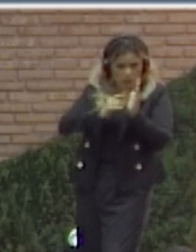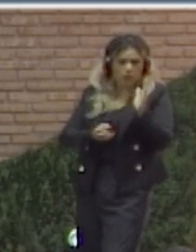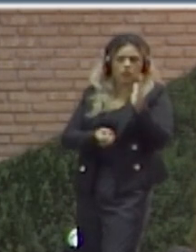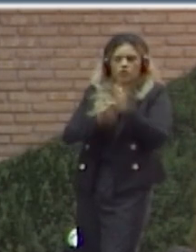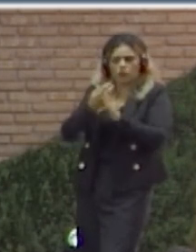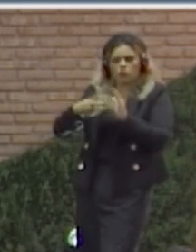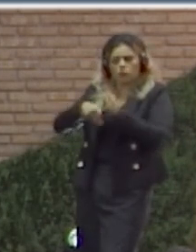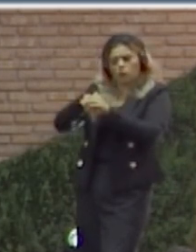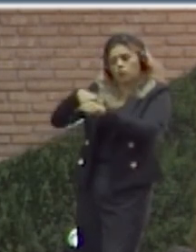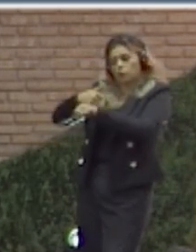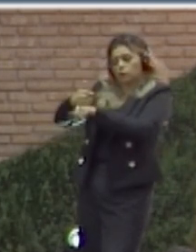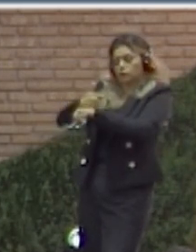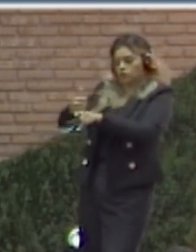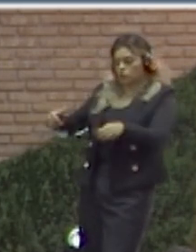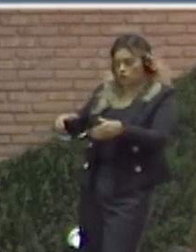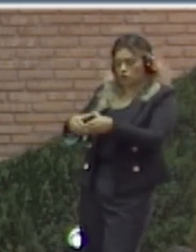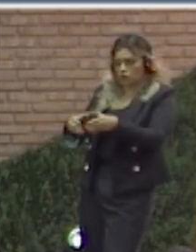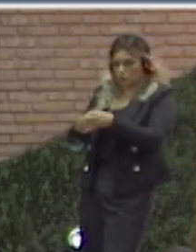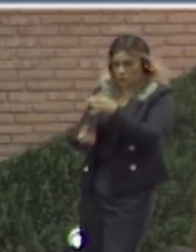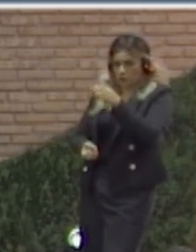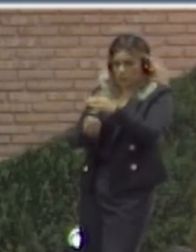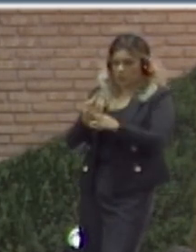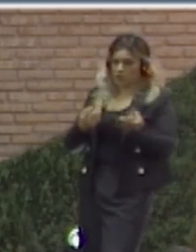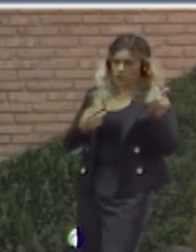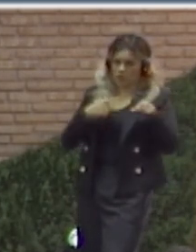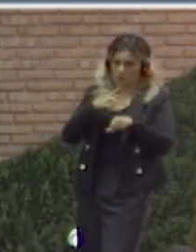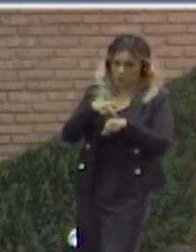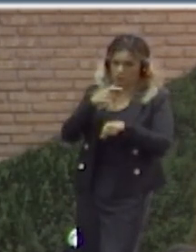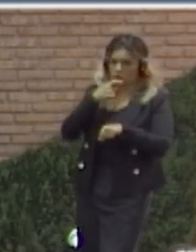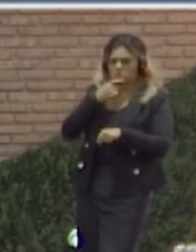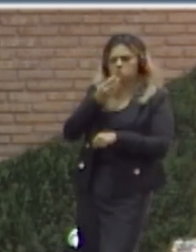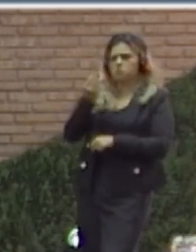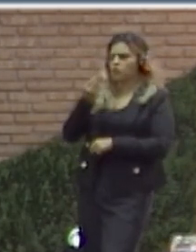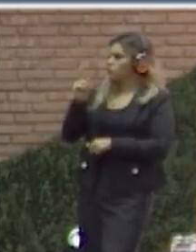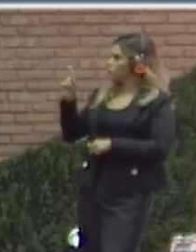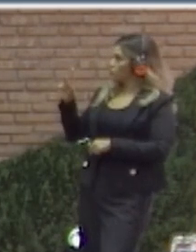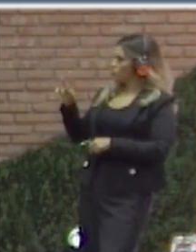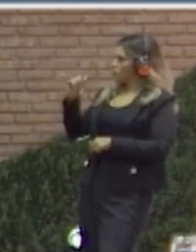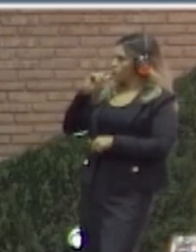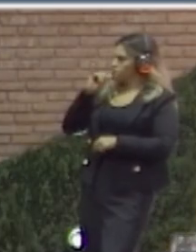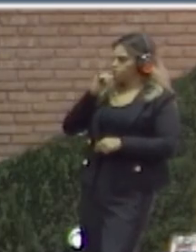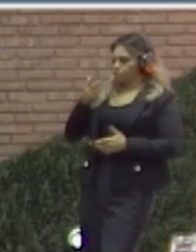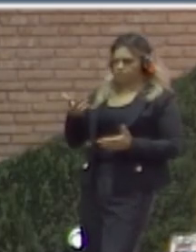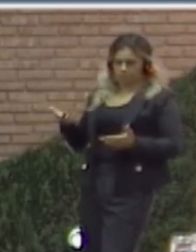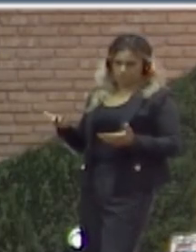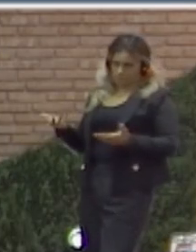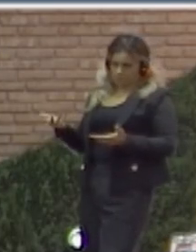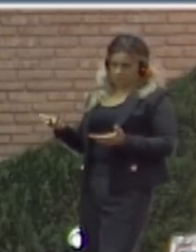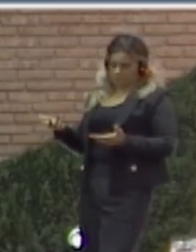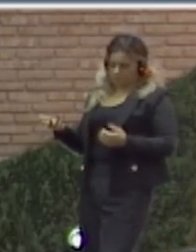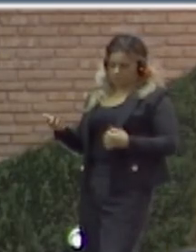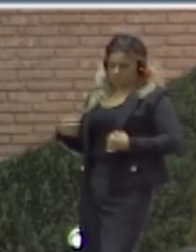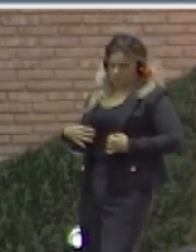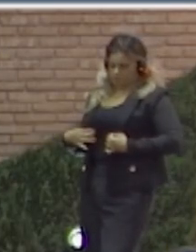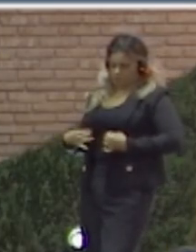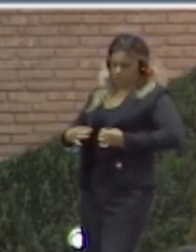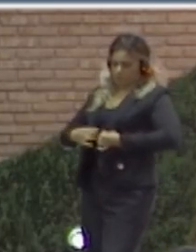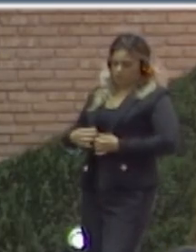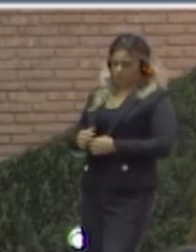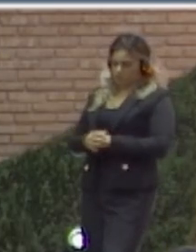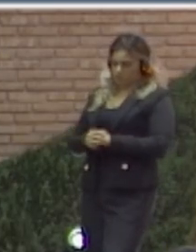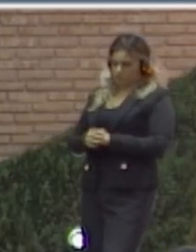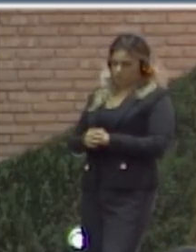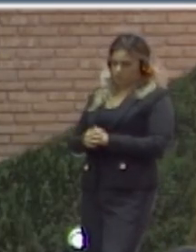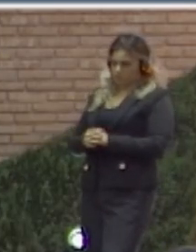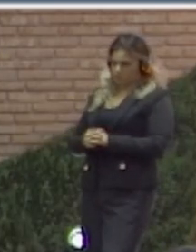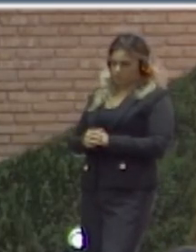por grupos técnicos no Reino Unido, mas como você vai modernizar as